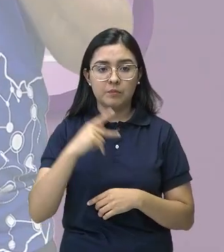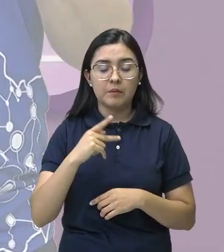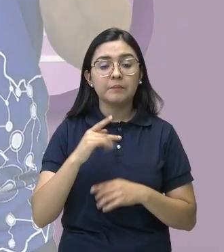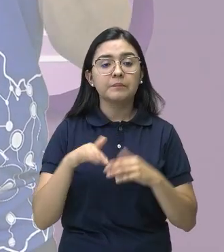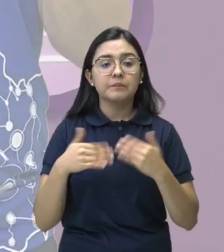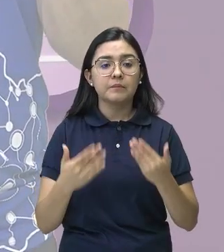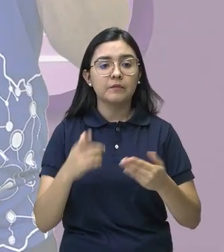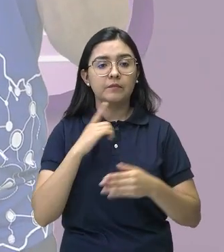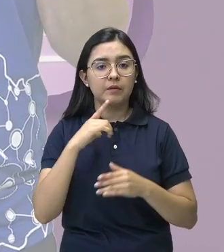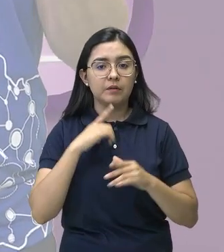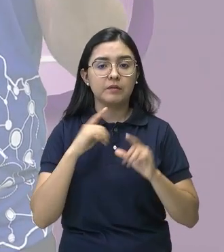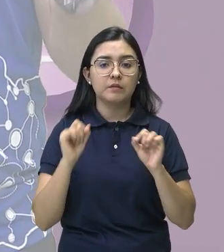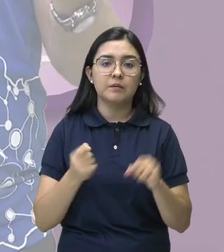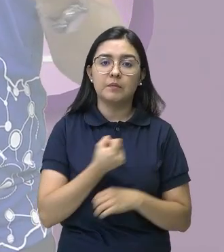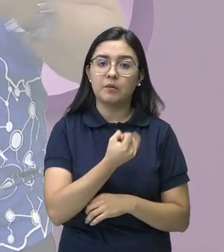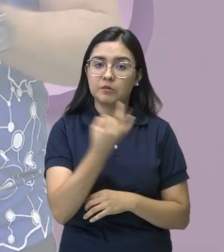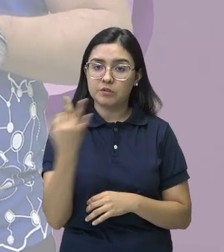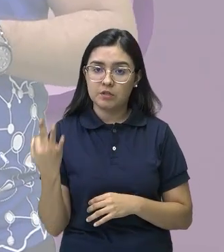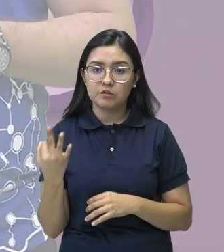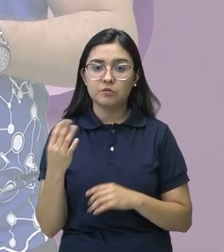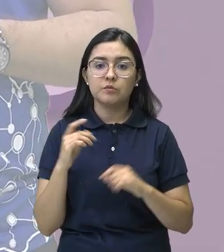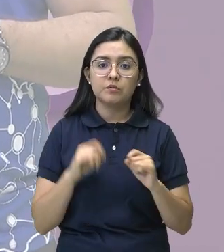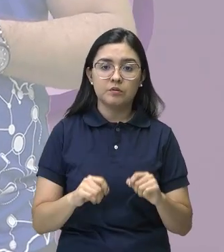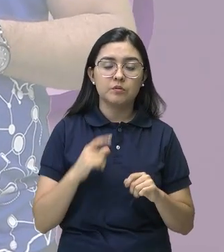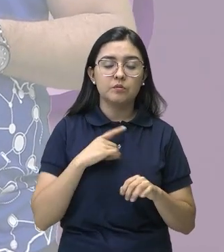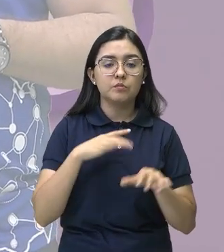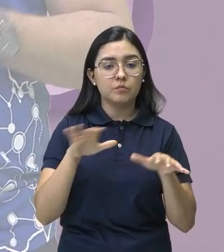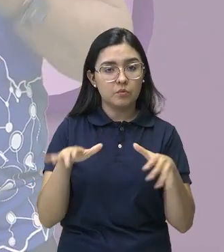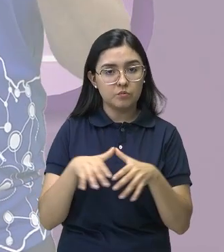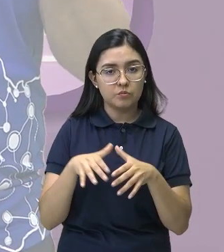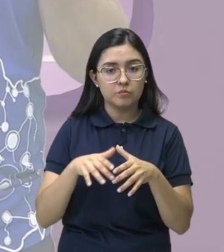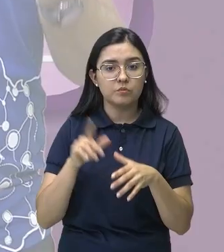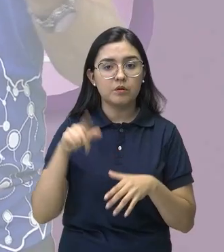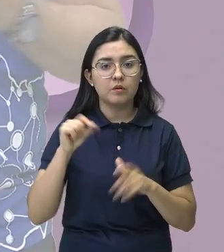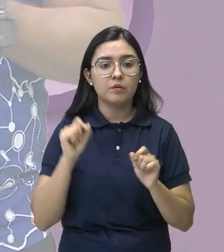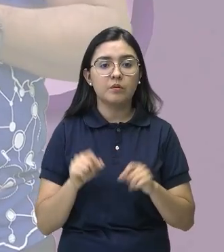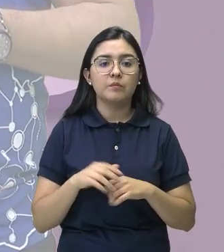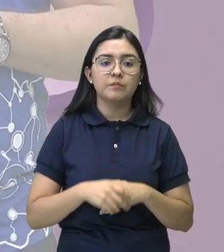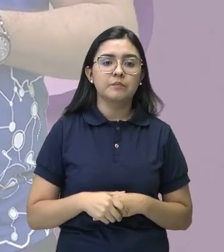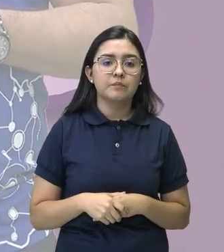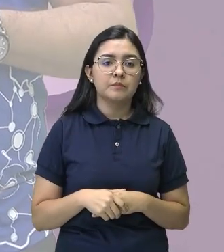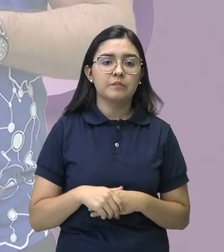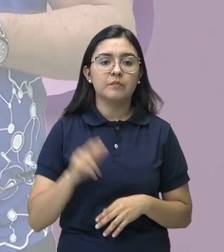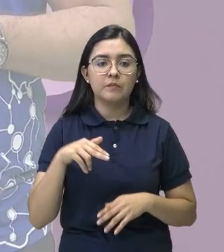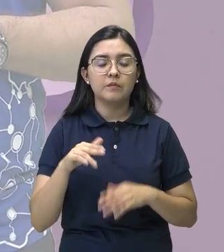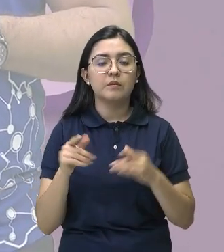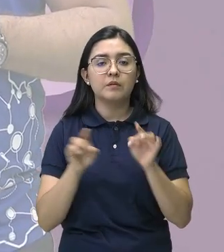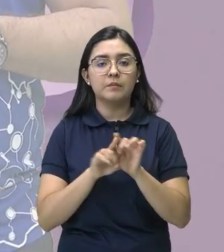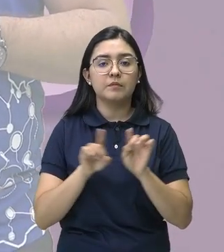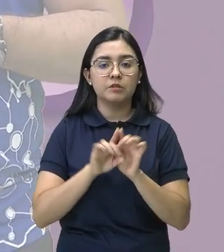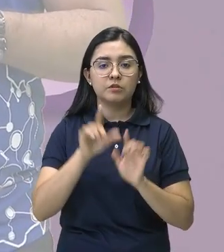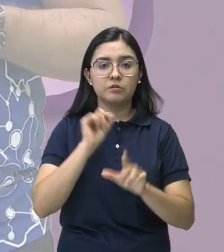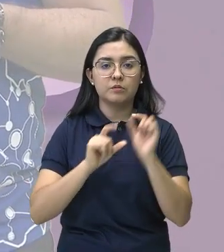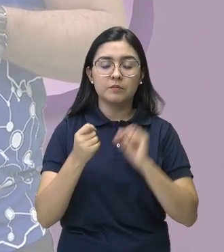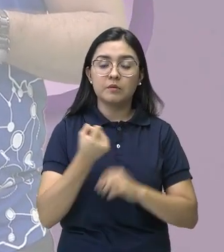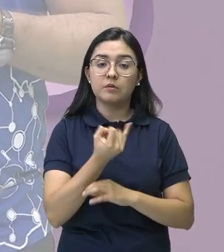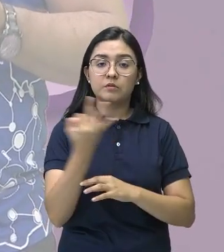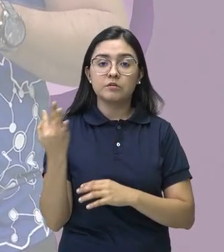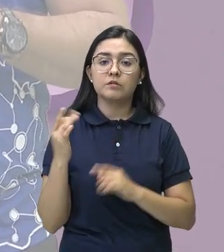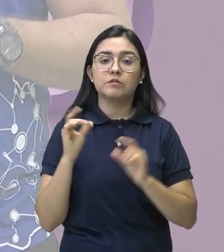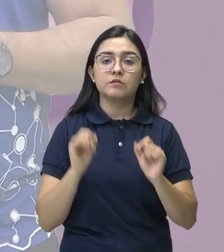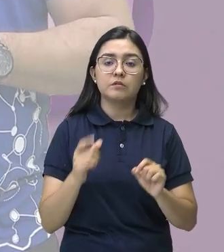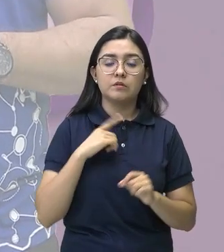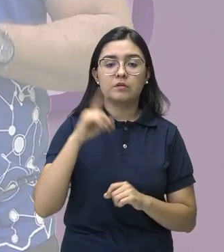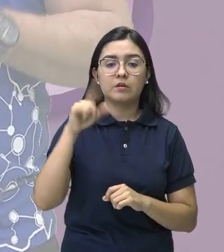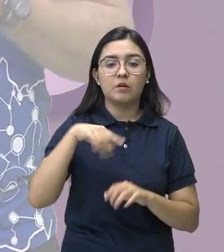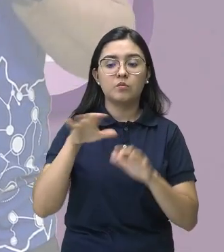nós vamos ter uma quantidade ali no conjunto, que é o nosso N, e nós vamos selecionar ali uma quantidade, que